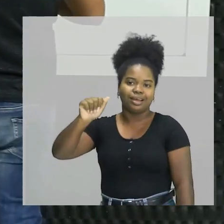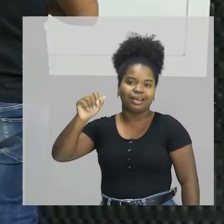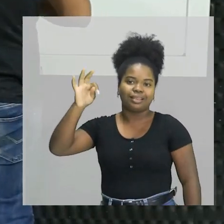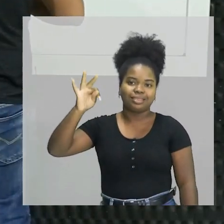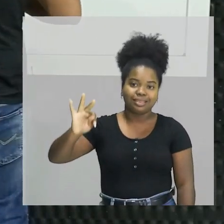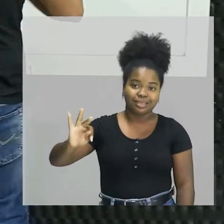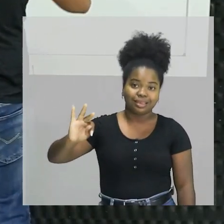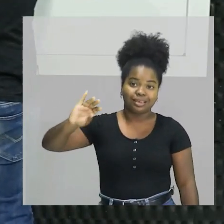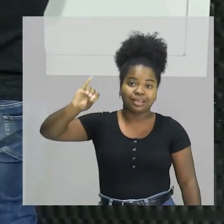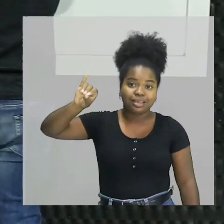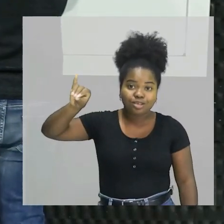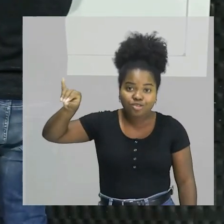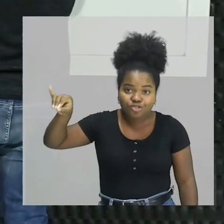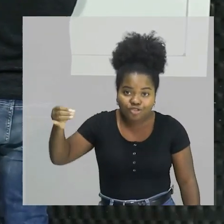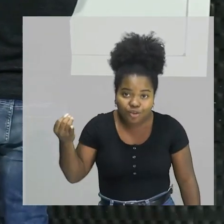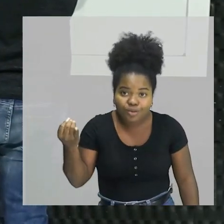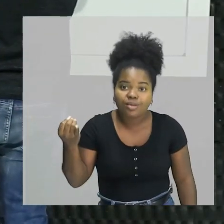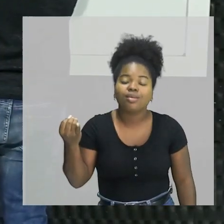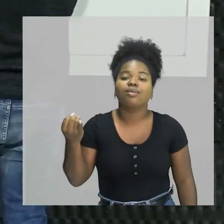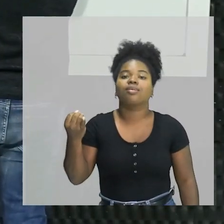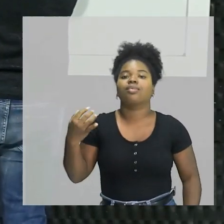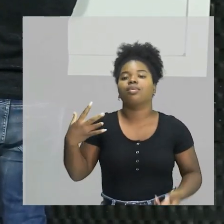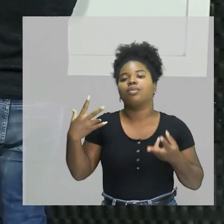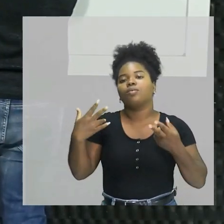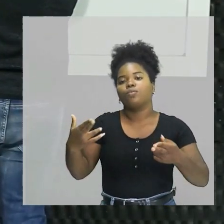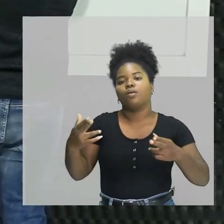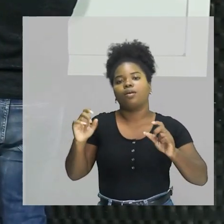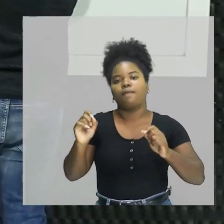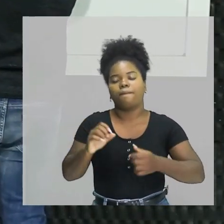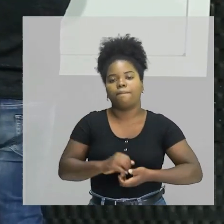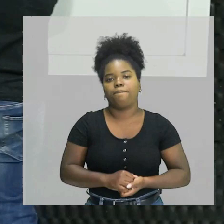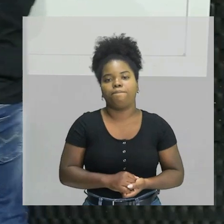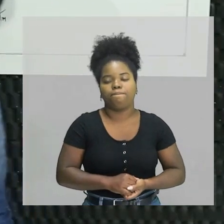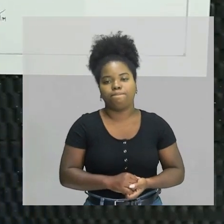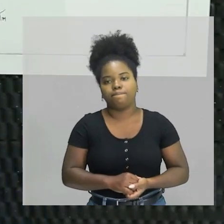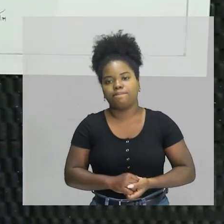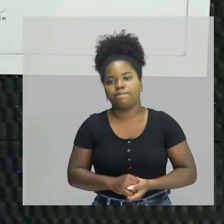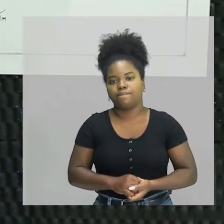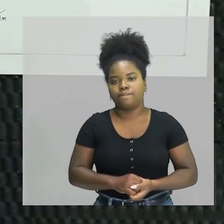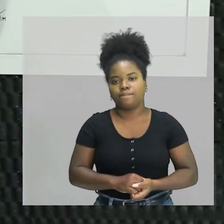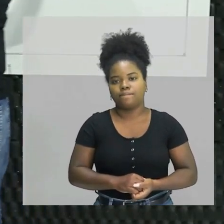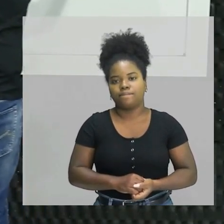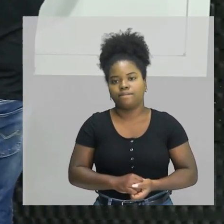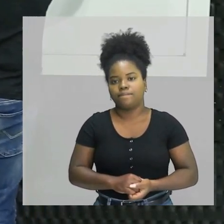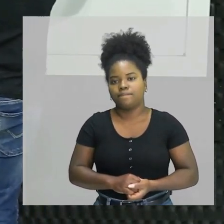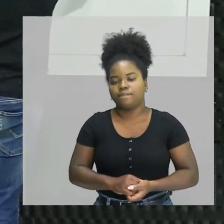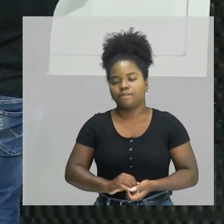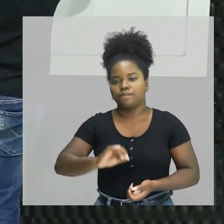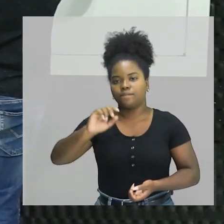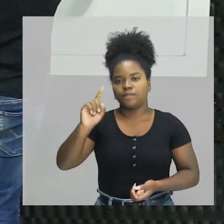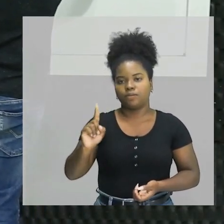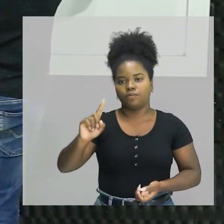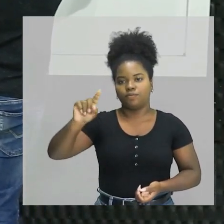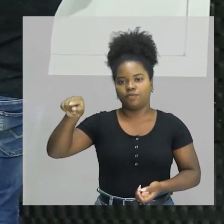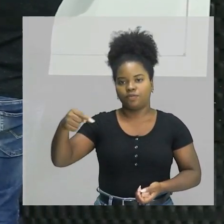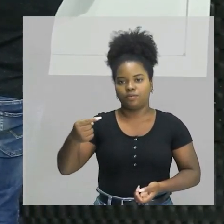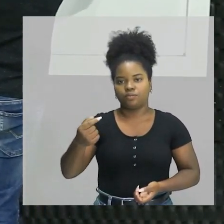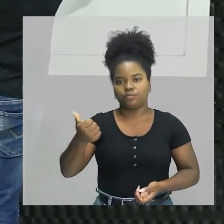João vai ser igual à base, que é 1,16,